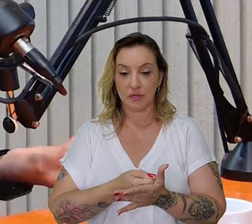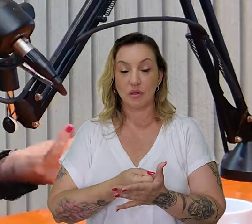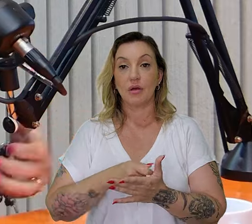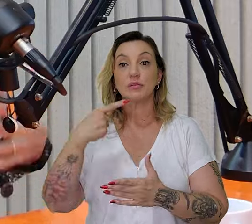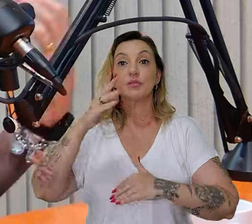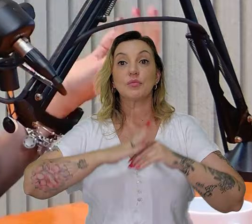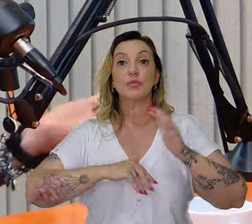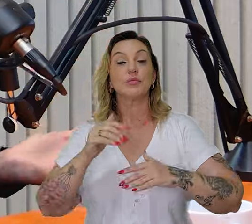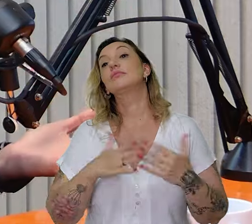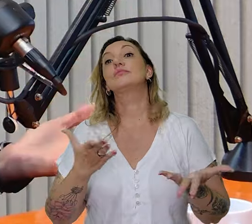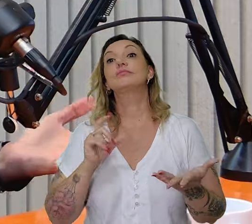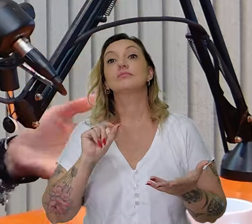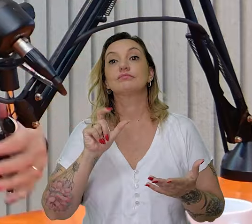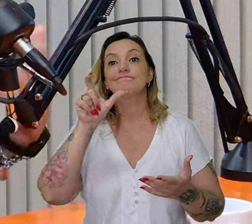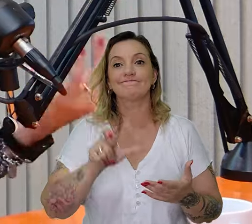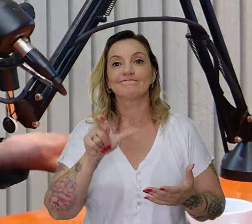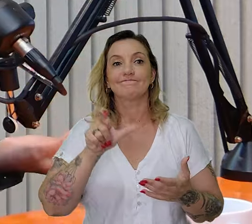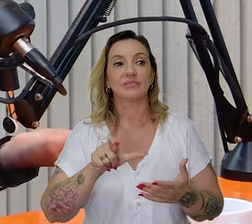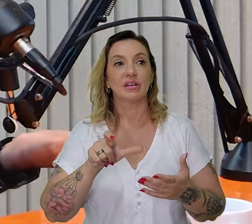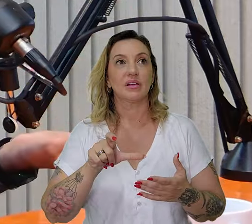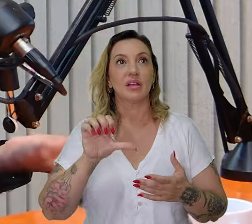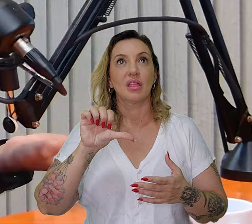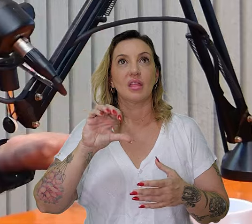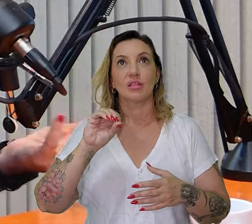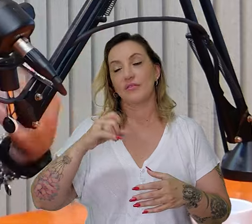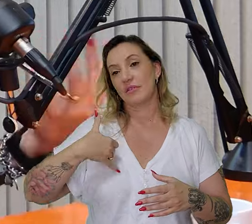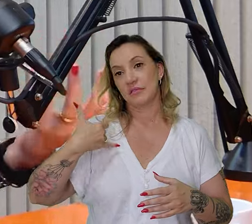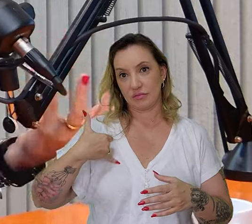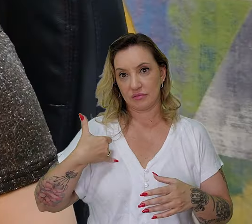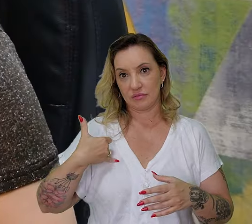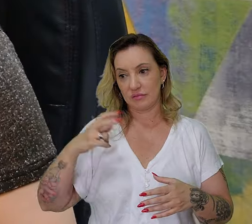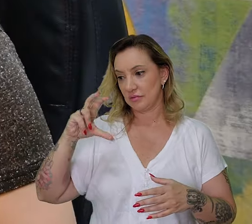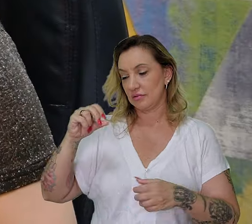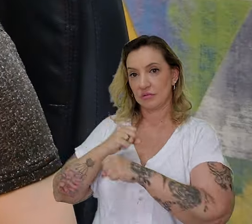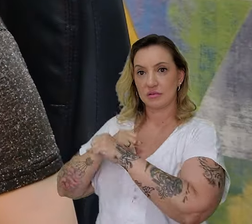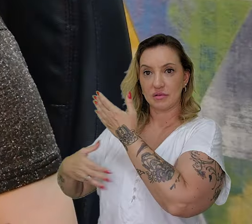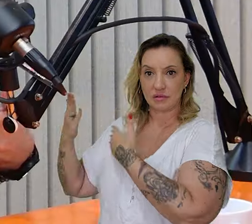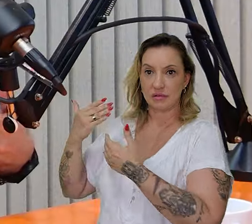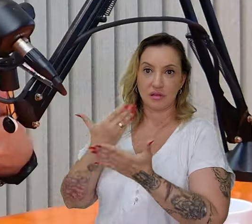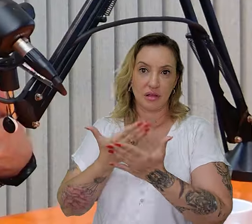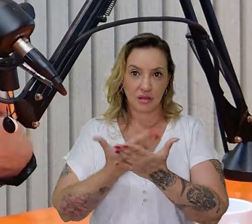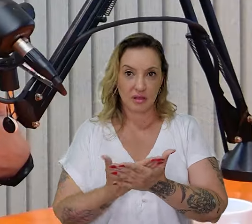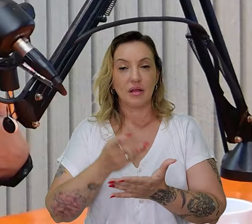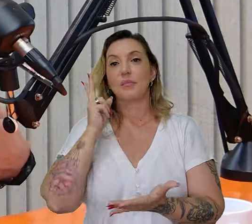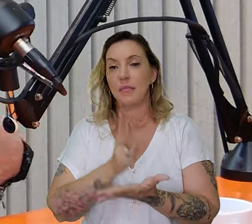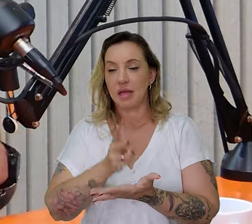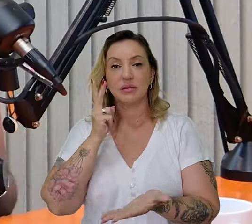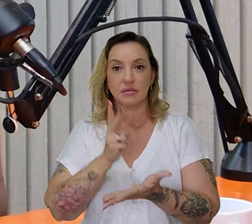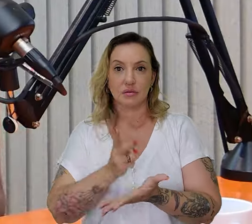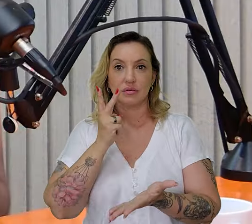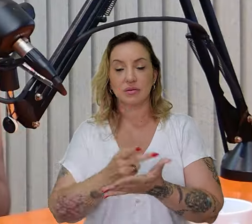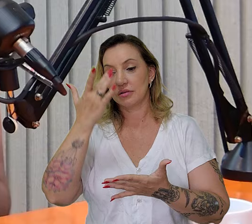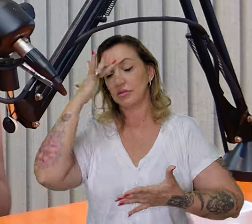professores de 90 anos que há 50 anos dão aula a mesma aula né eles não sabem o que o mercado tá fazendo né